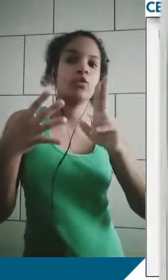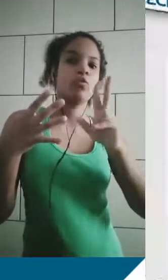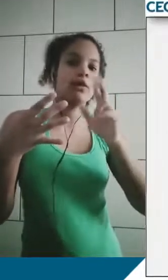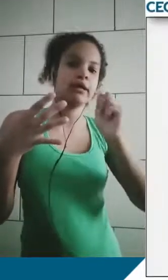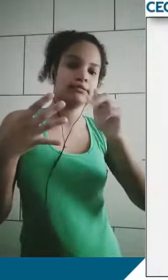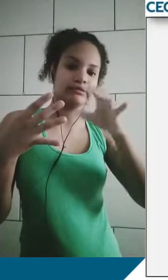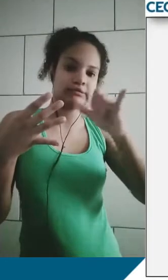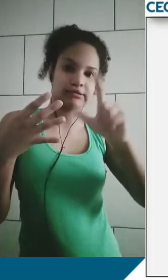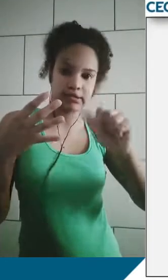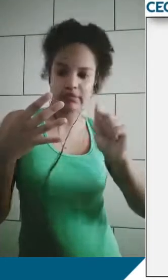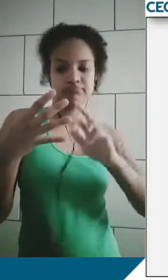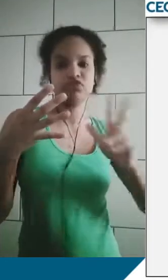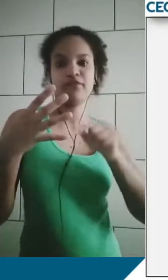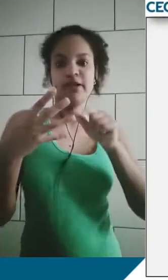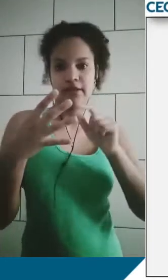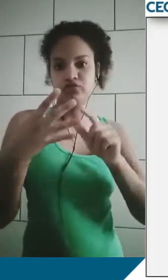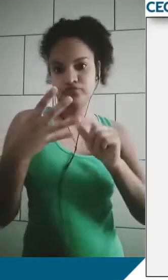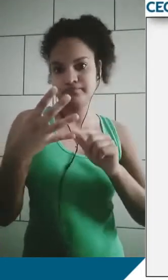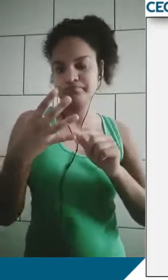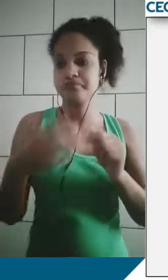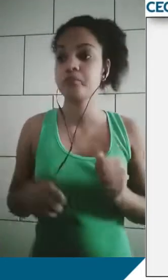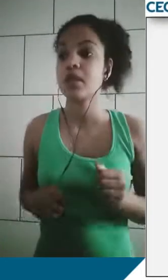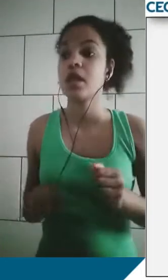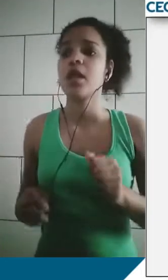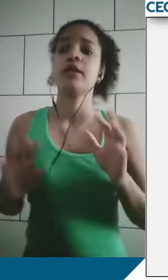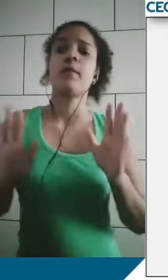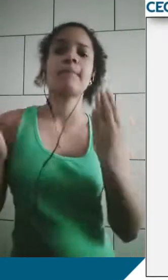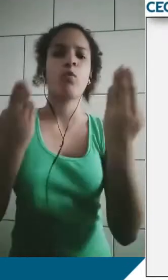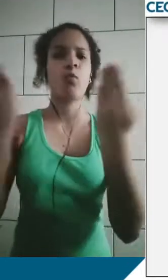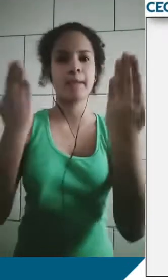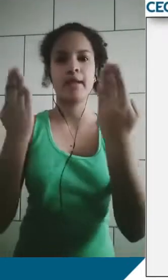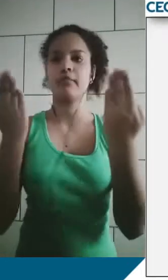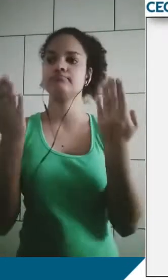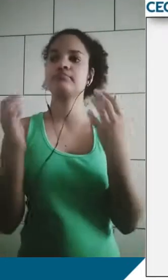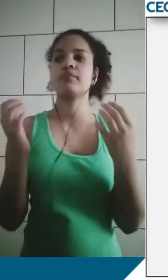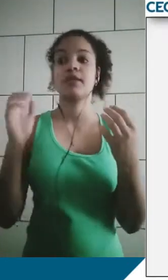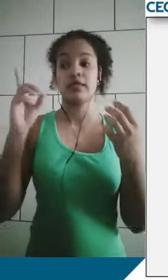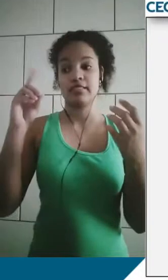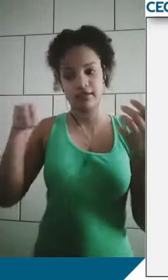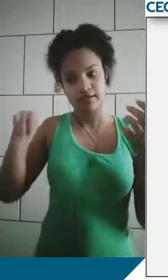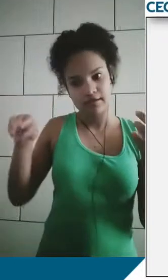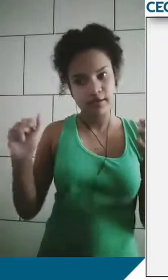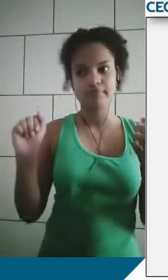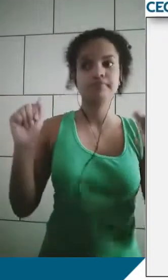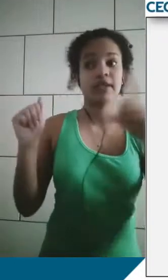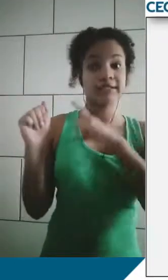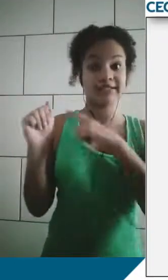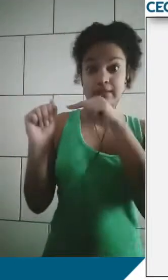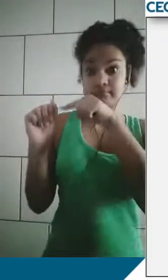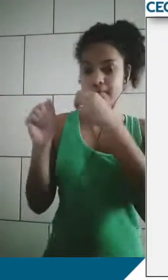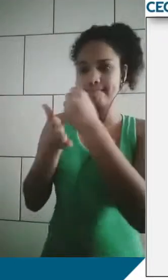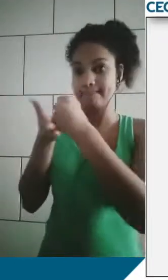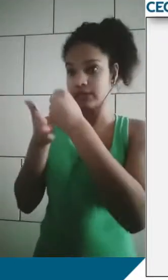geral dos dois tipos de ácidos nucleicos, o DNA é formado basicamente por